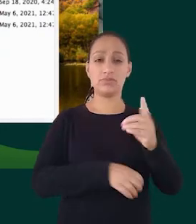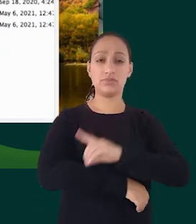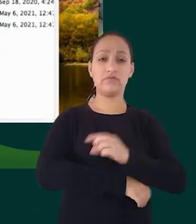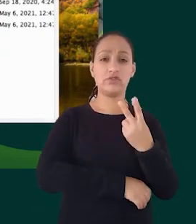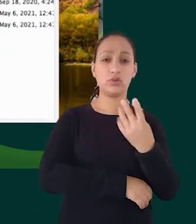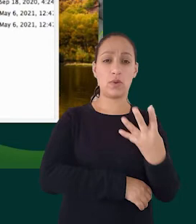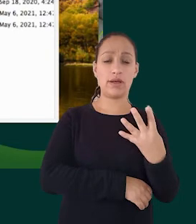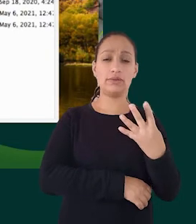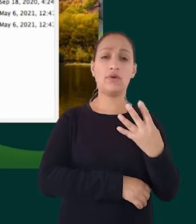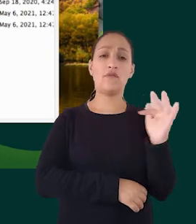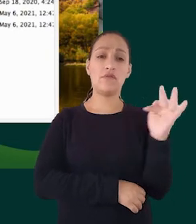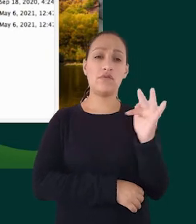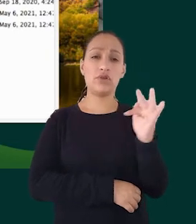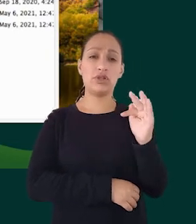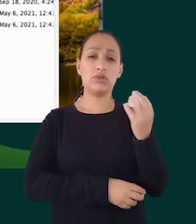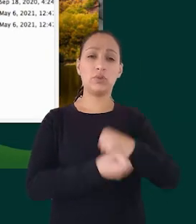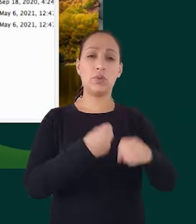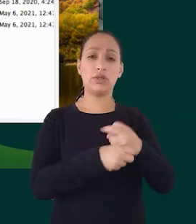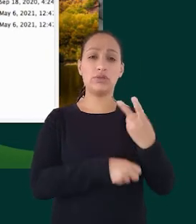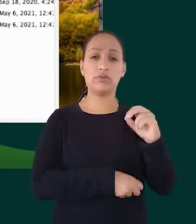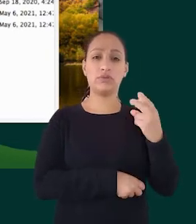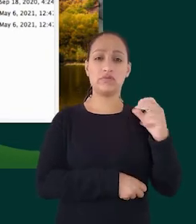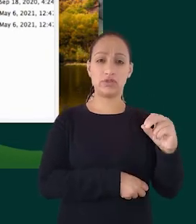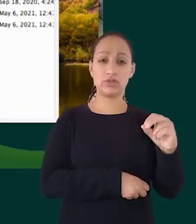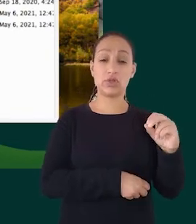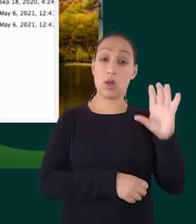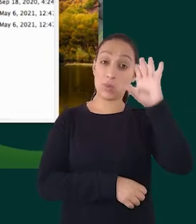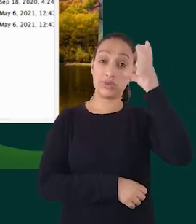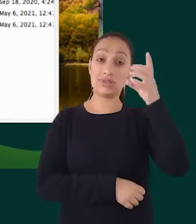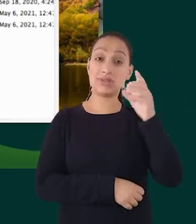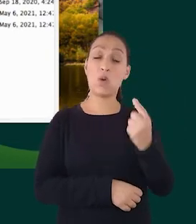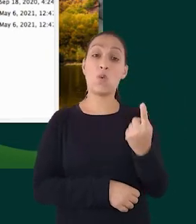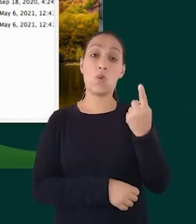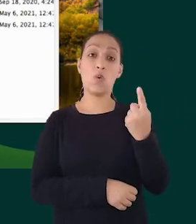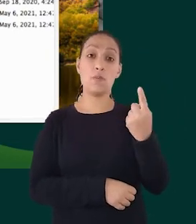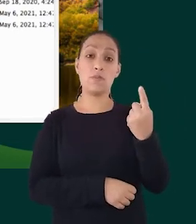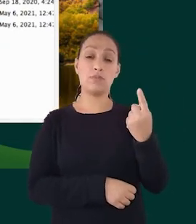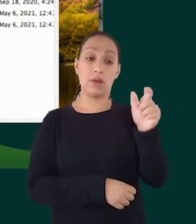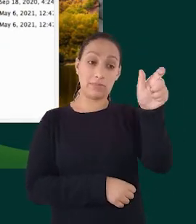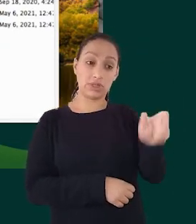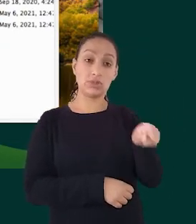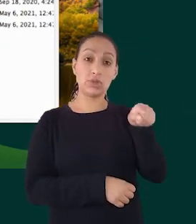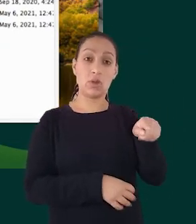2020, houve um caso de COVID no Afeganistão, certo?